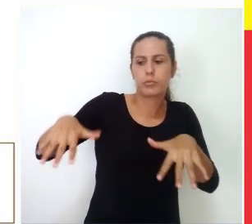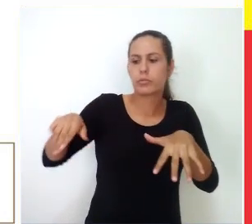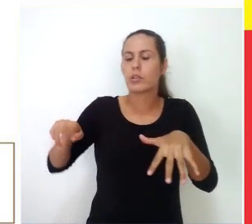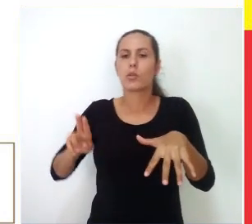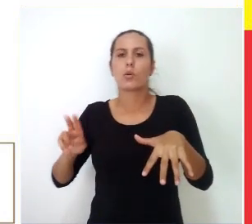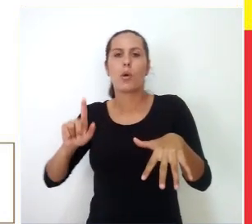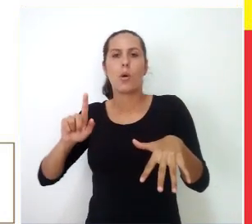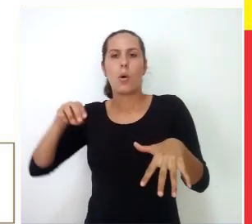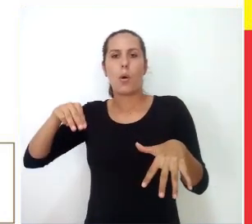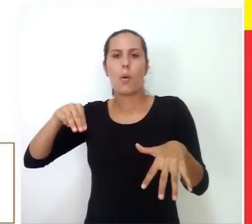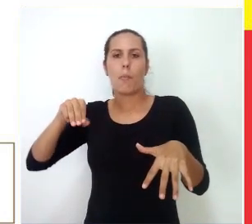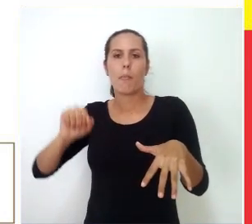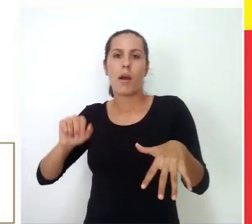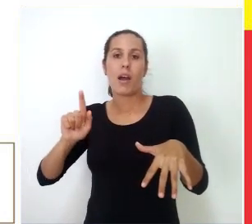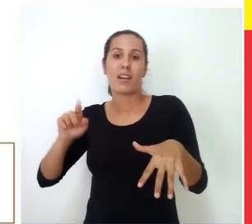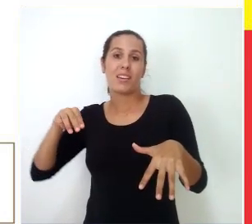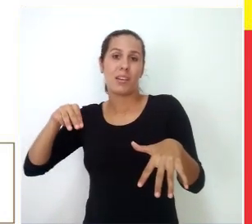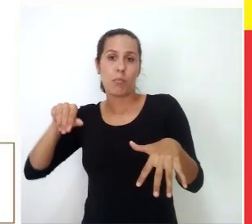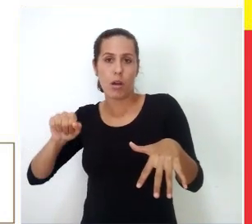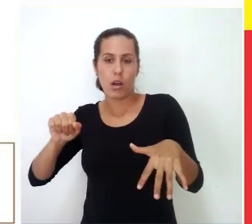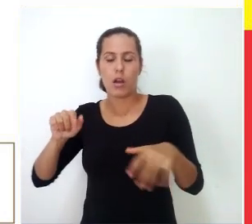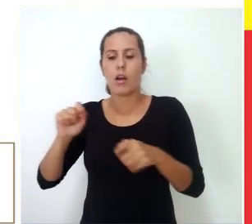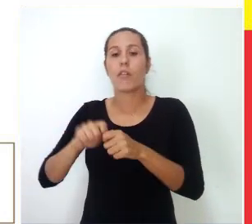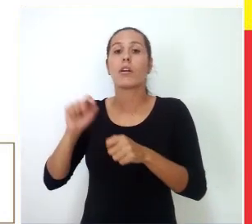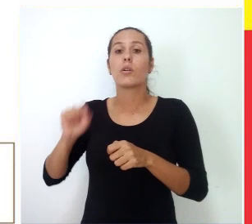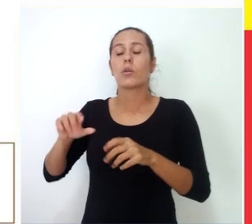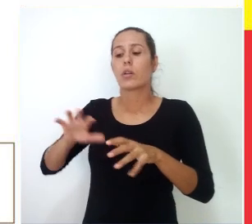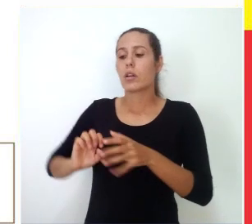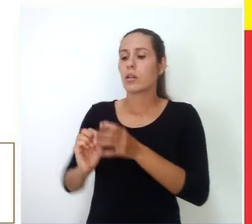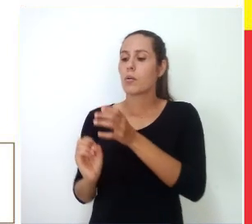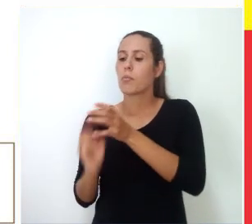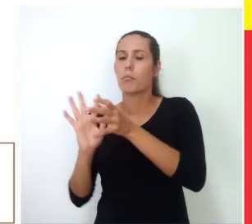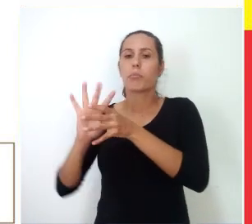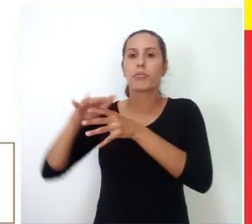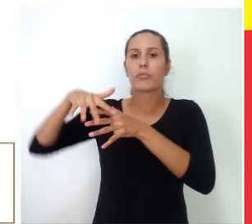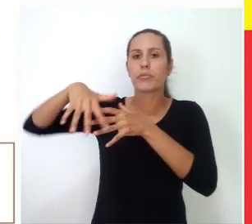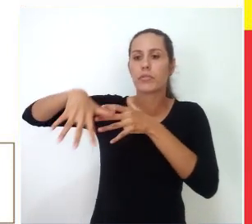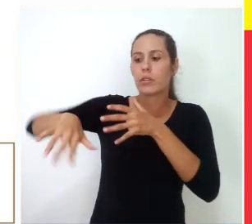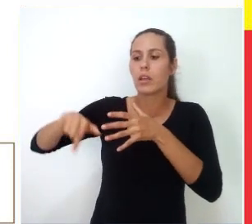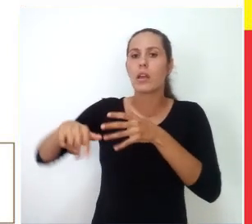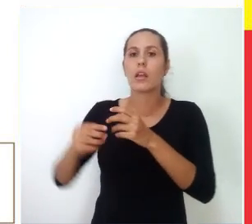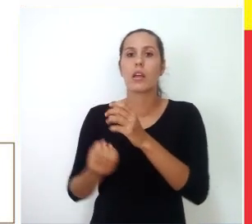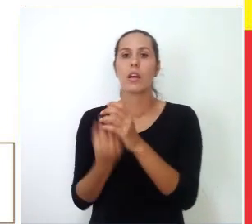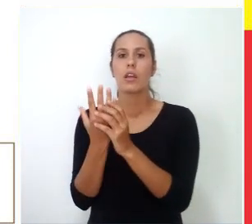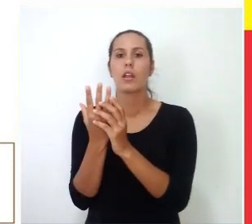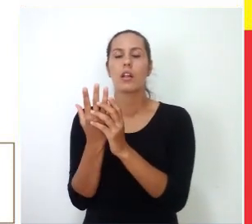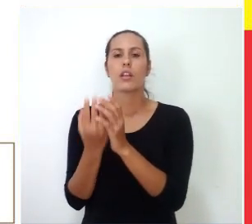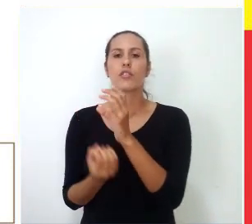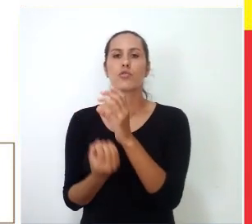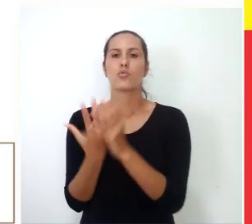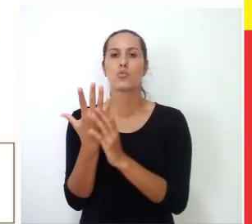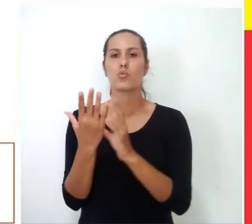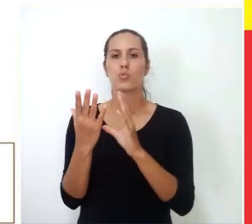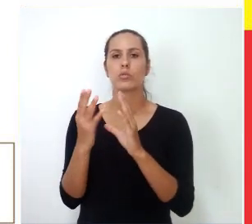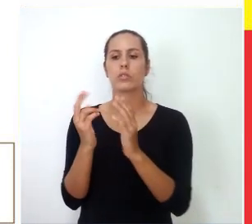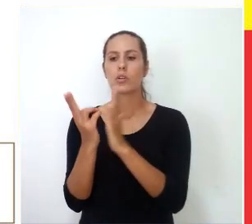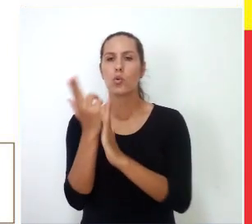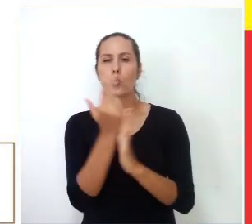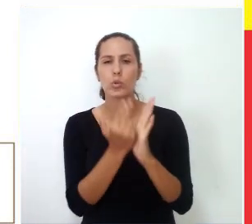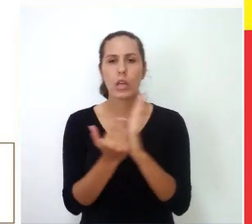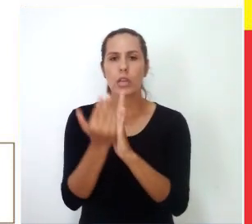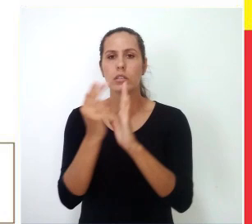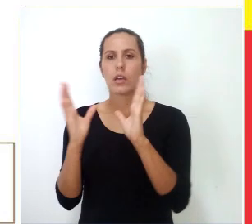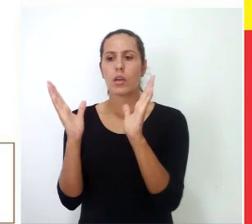o magma. O que faz com que o vulcão tenha um formato de cone. E